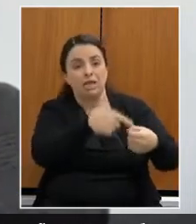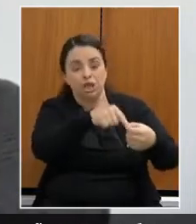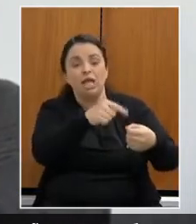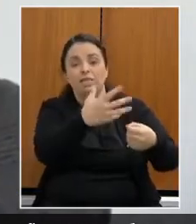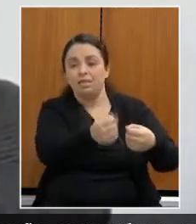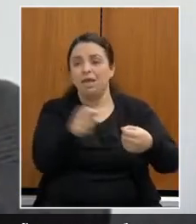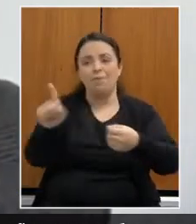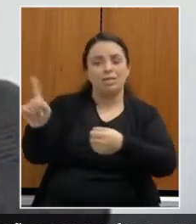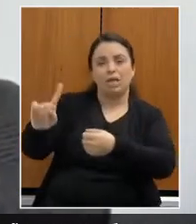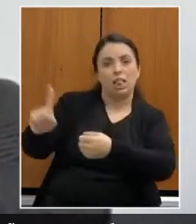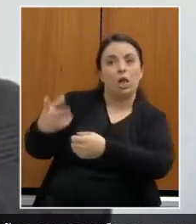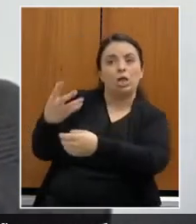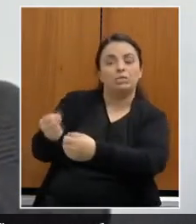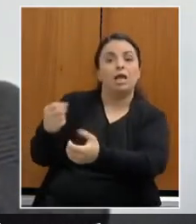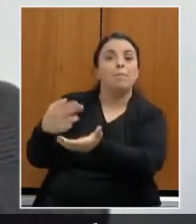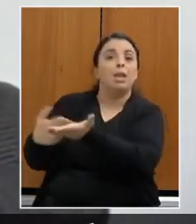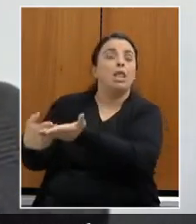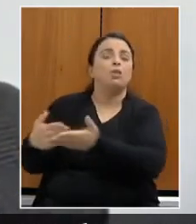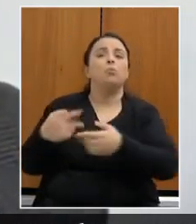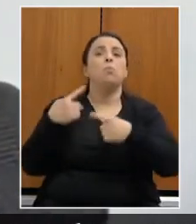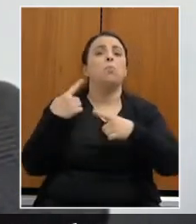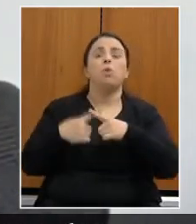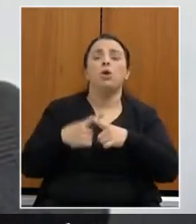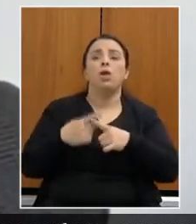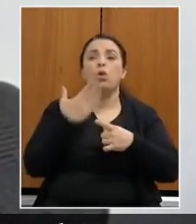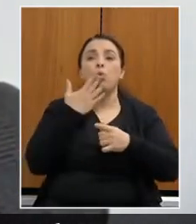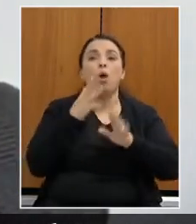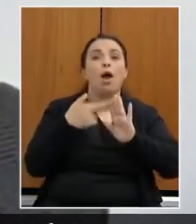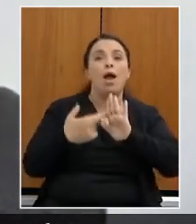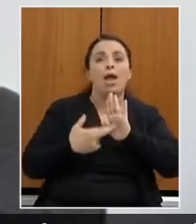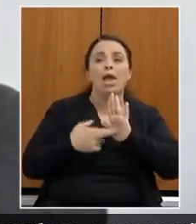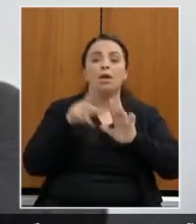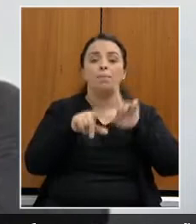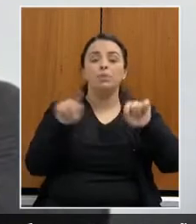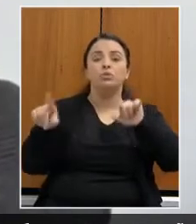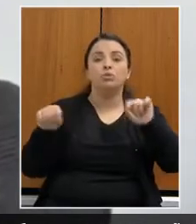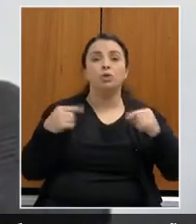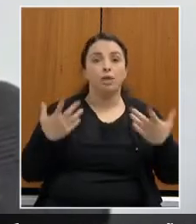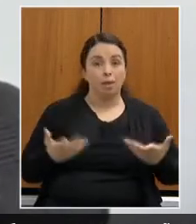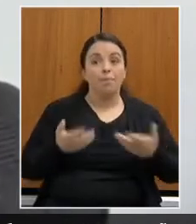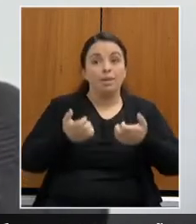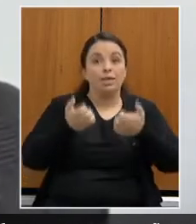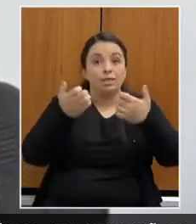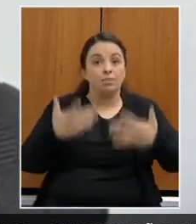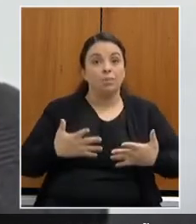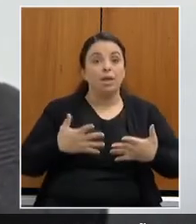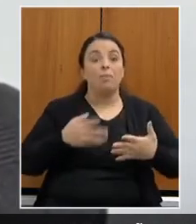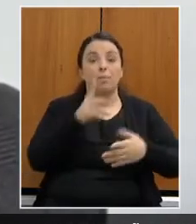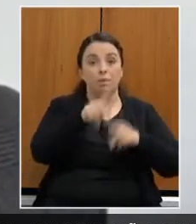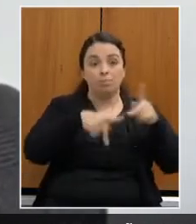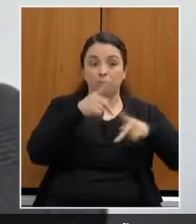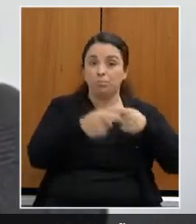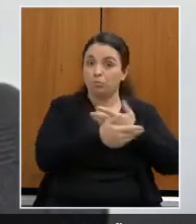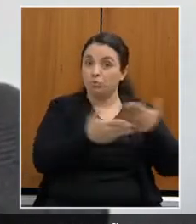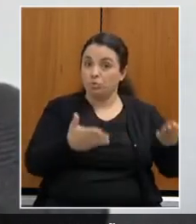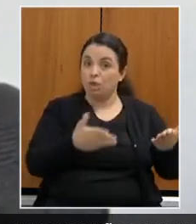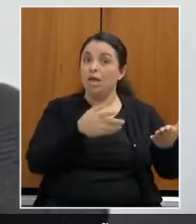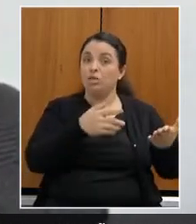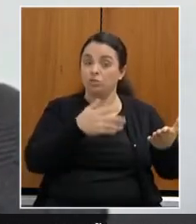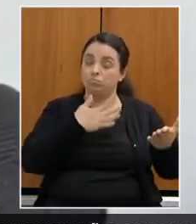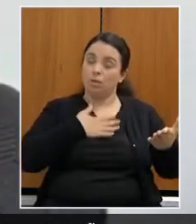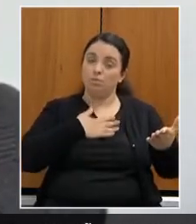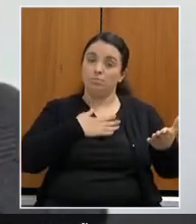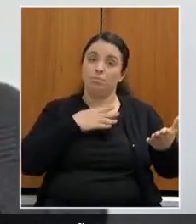o que que se levou em conta para que a gente possa justificar para a sociedade especialmente da nossa região